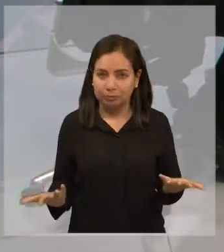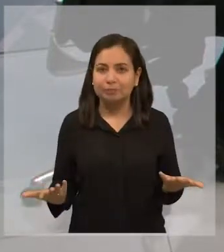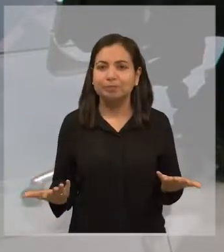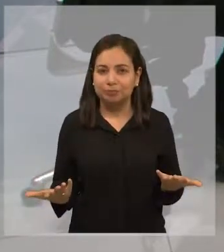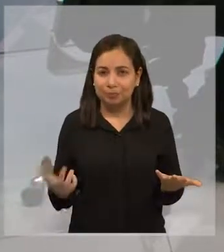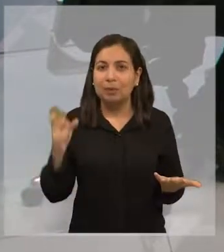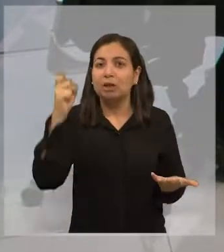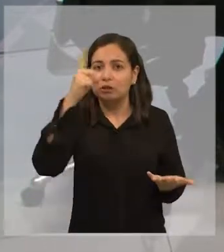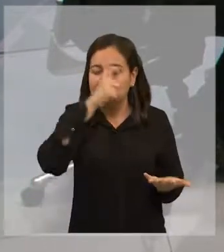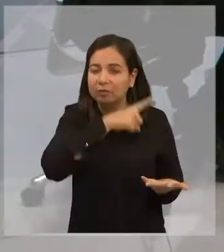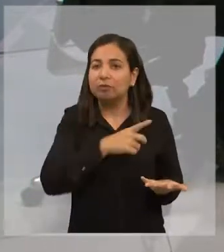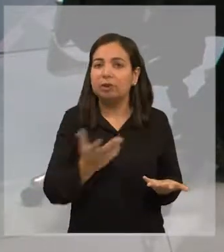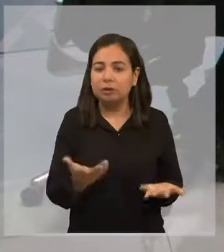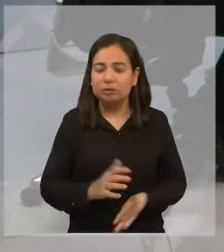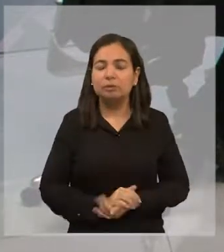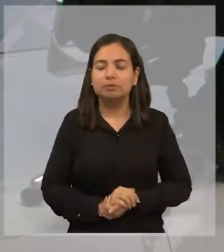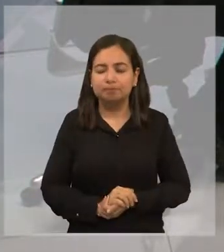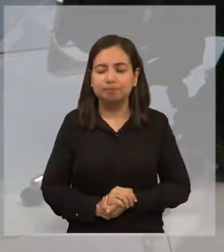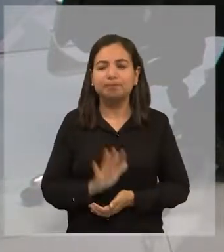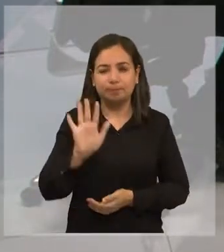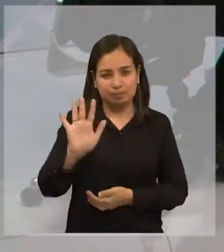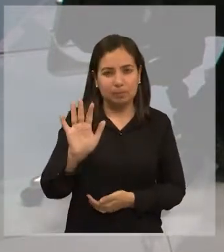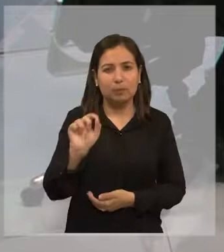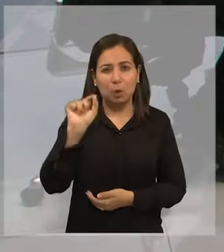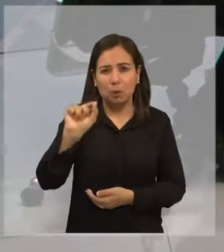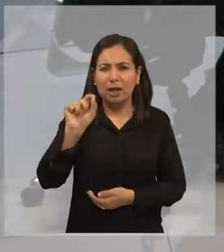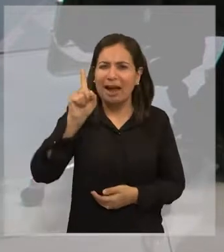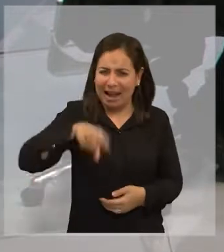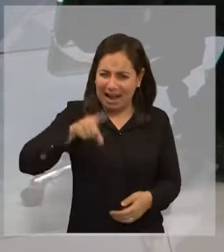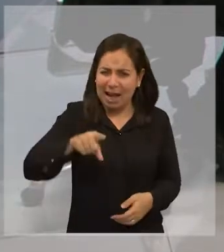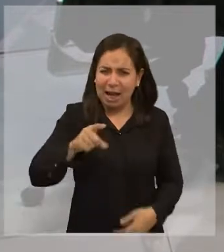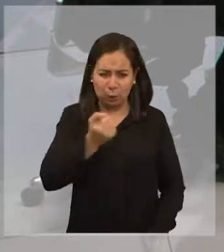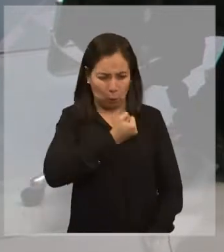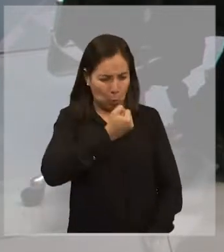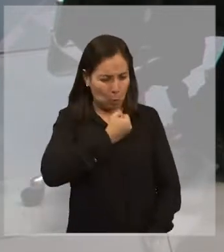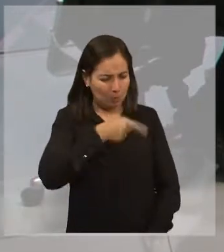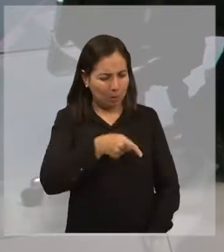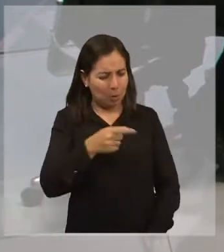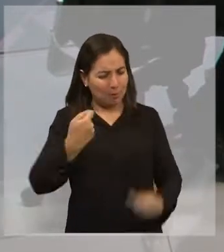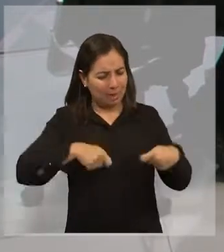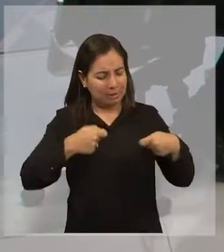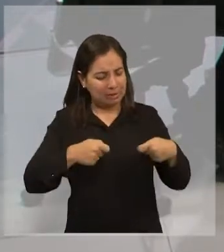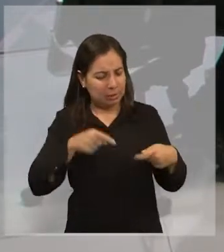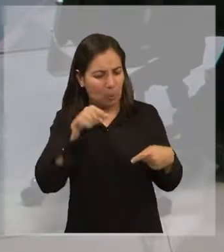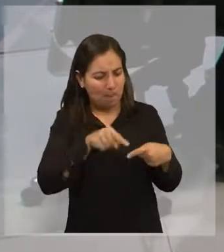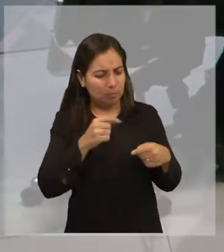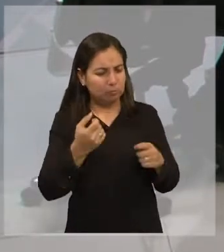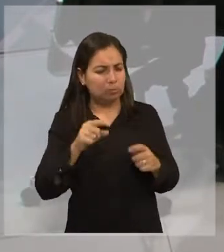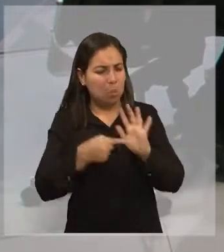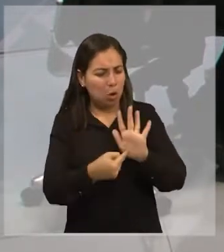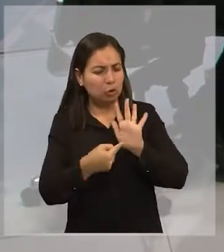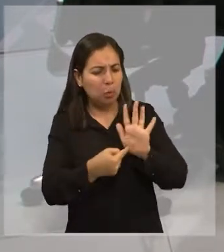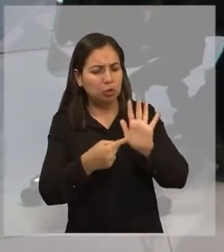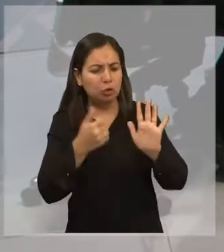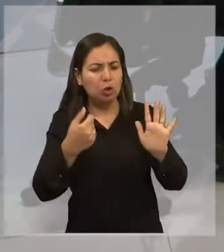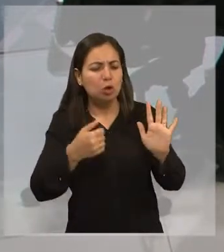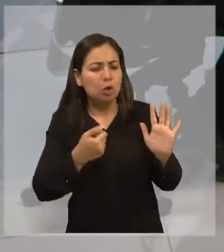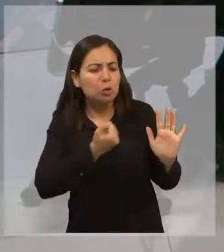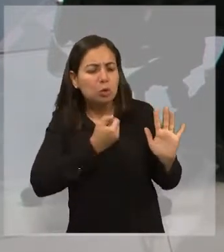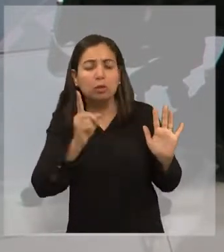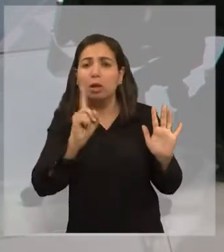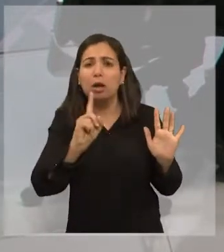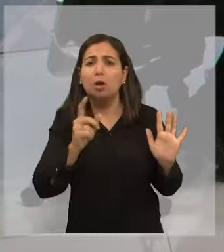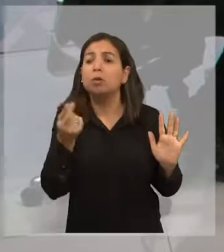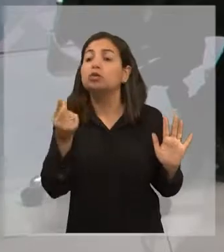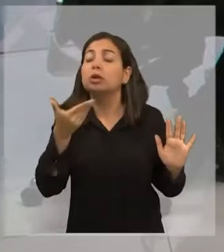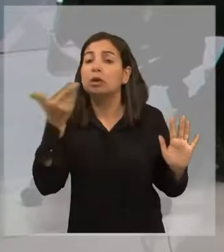está? Arnaldo, só para se ter uma ideia, não se briga com número. Número é número. Cadê o dinheiro? Não tem. Tem que pagar